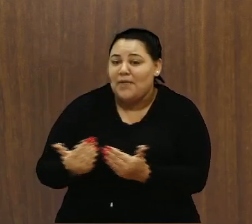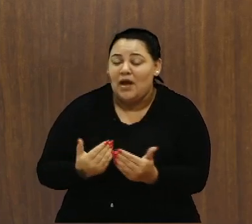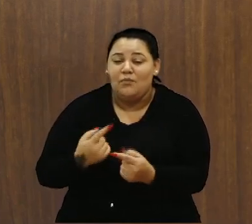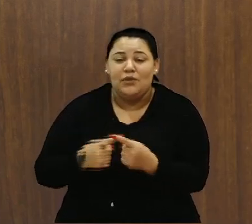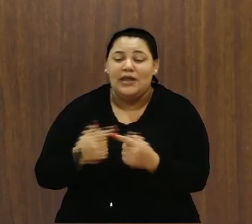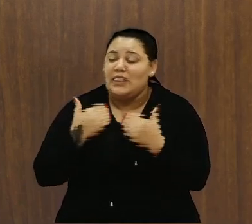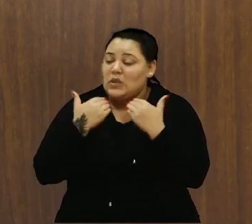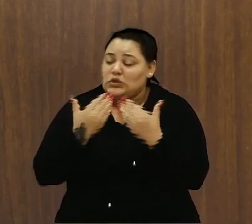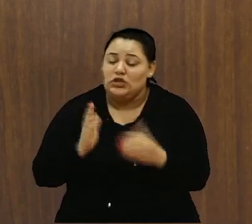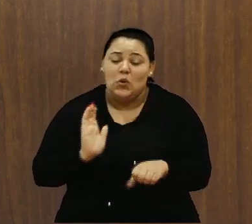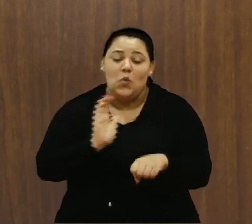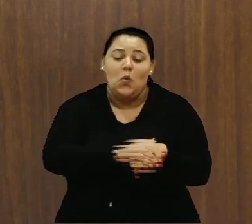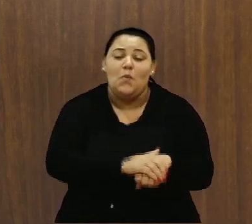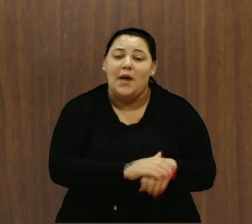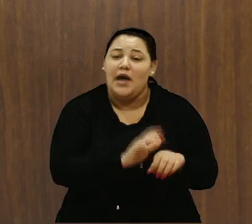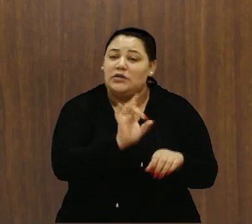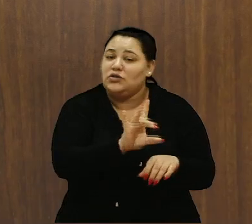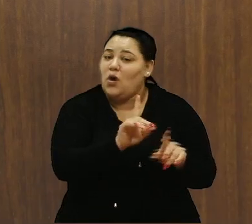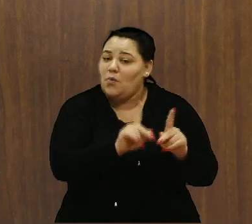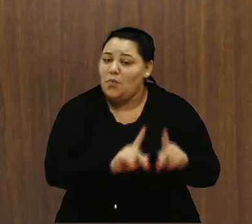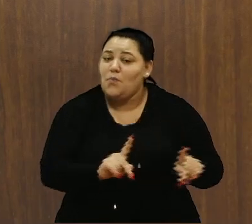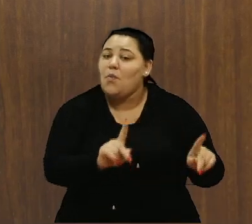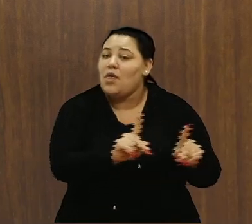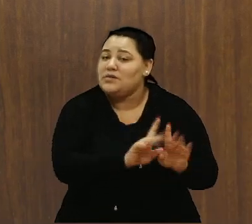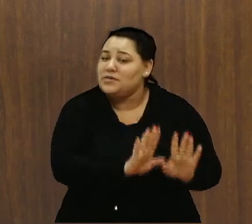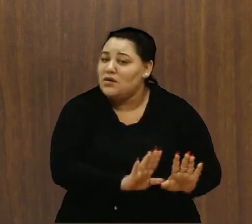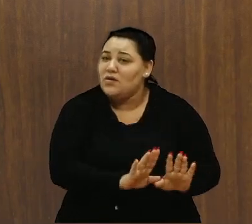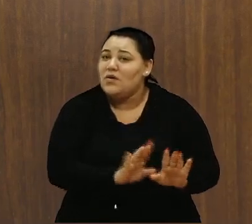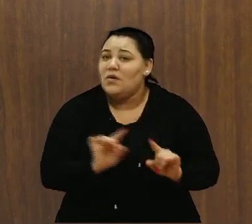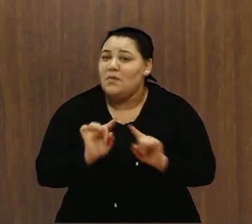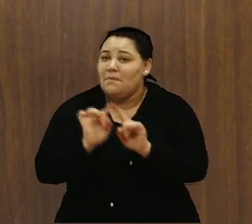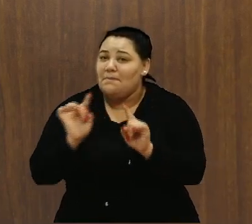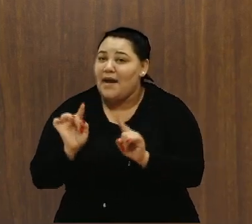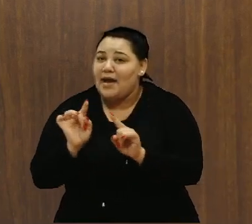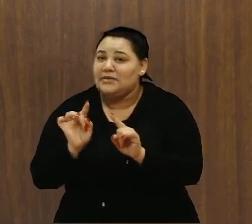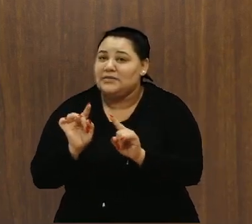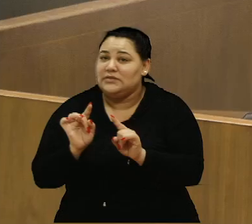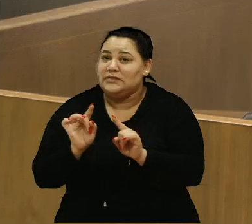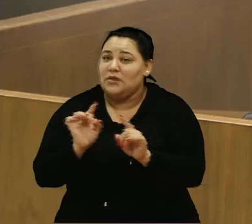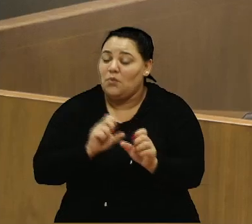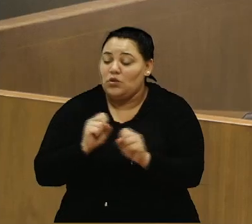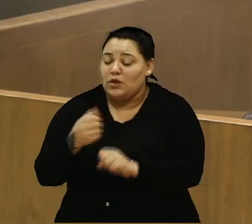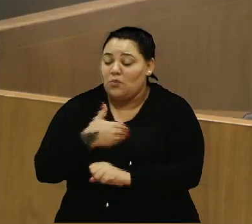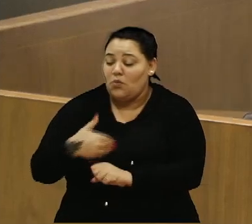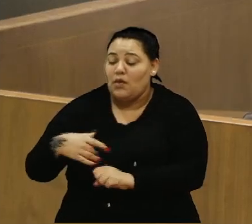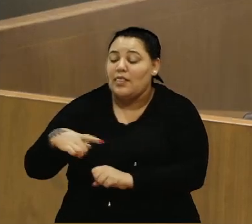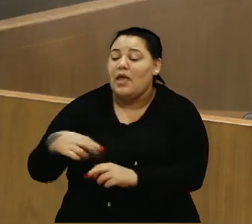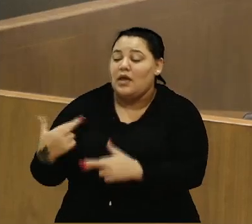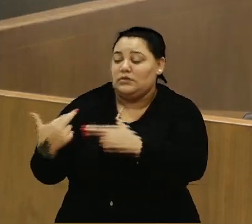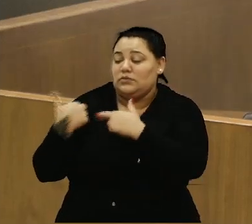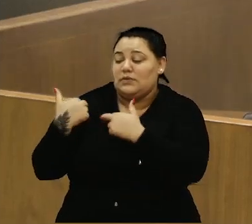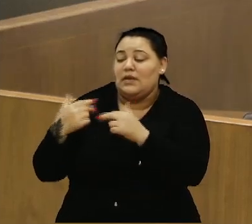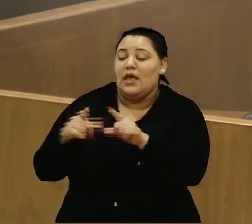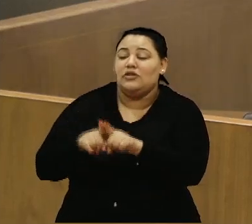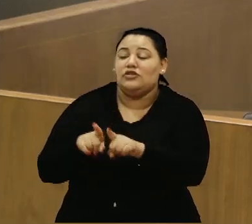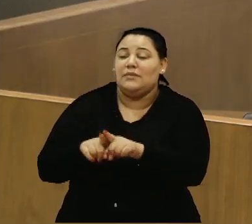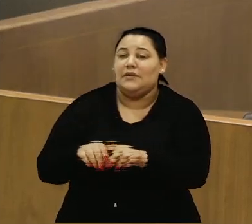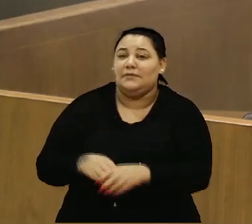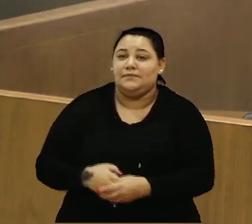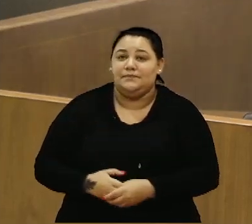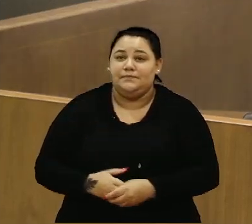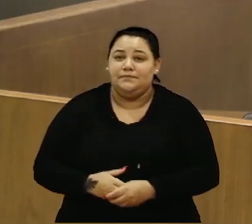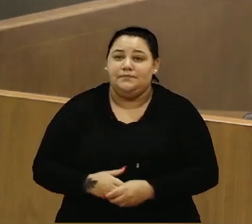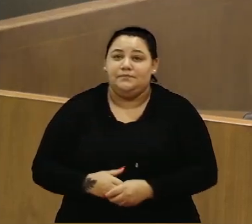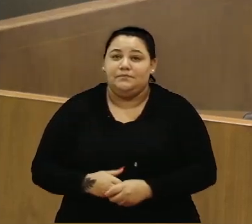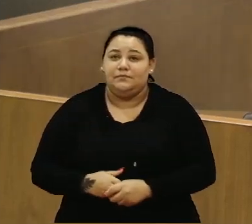culpabilizar a população e esquecer que o poder público tem a sua parcela de responsabilidade. Muito obrigada. Uma parte, vereador. Obrigada, vereador. Já